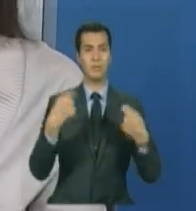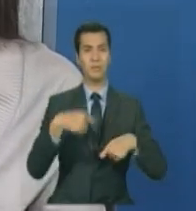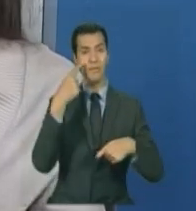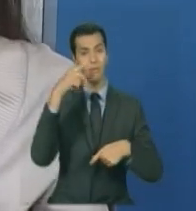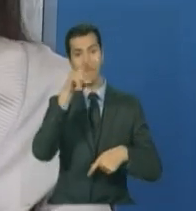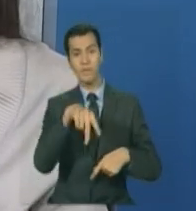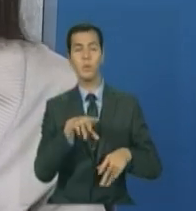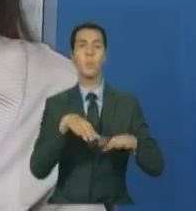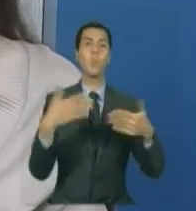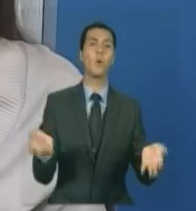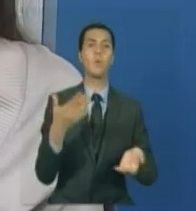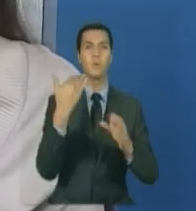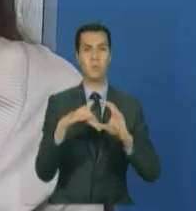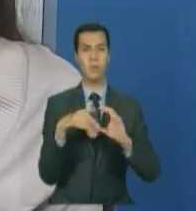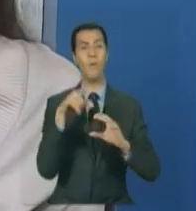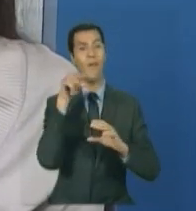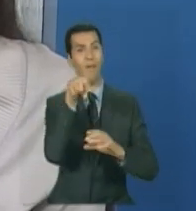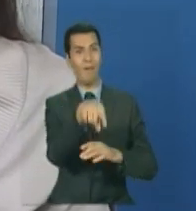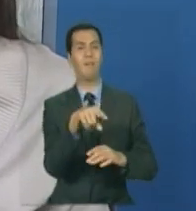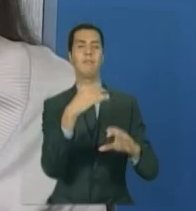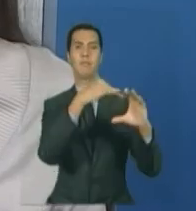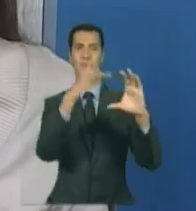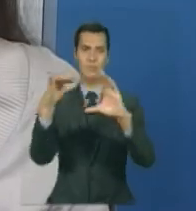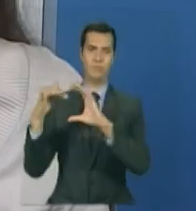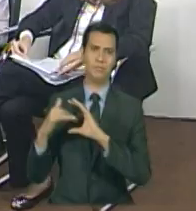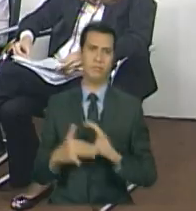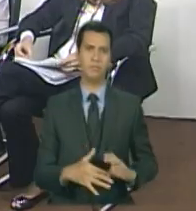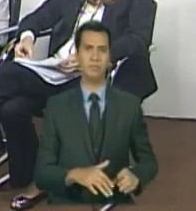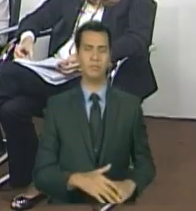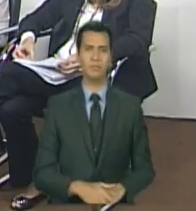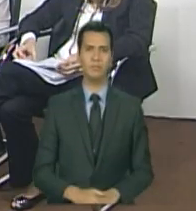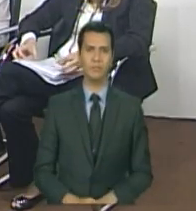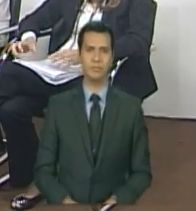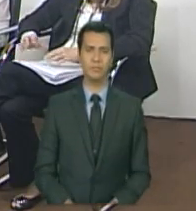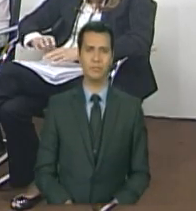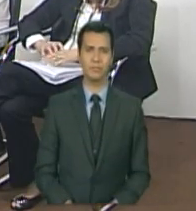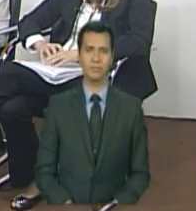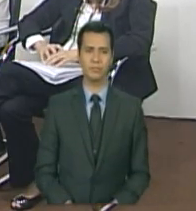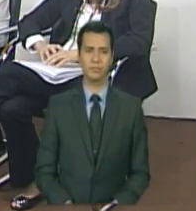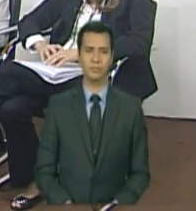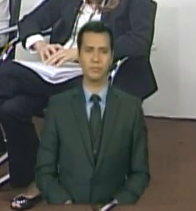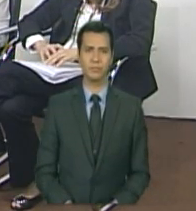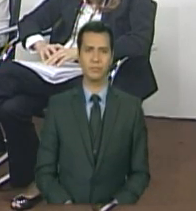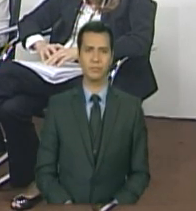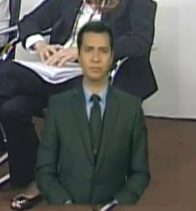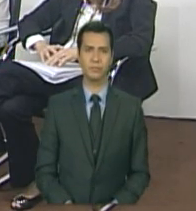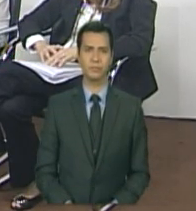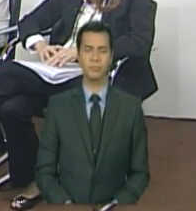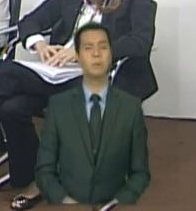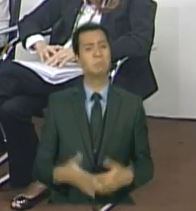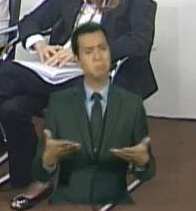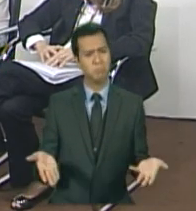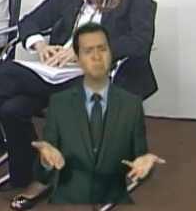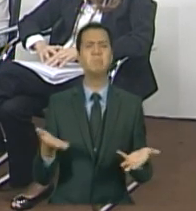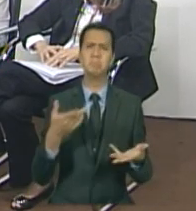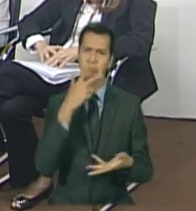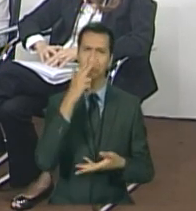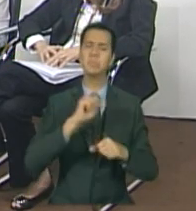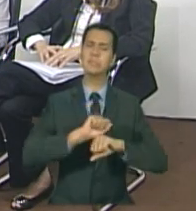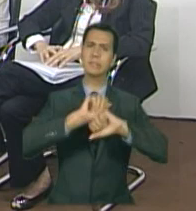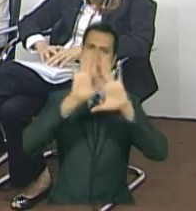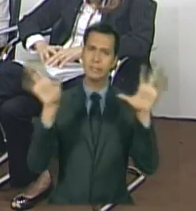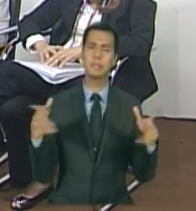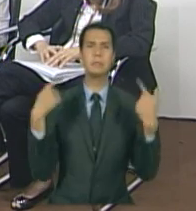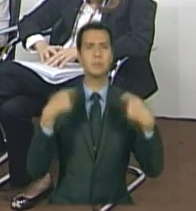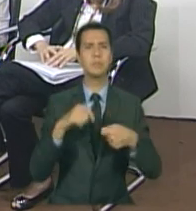para esse que a gente envia a senha, que é o e-mail pessoal do gestor. Bom, então acho que está bem claro o passo a passo que se deve ter